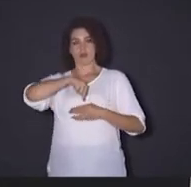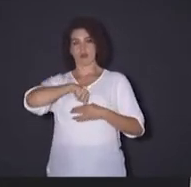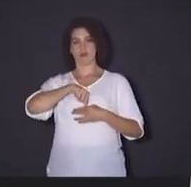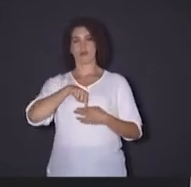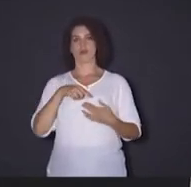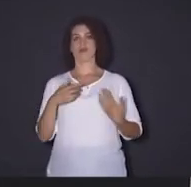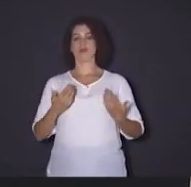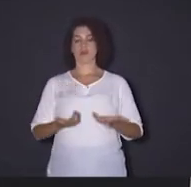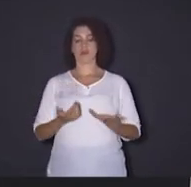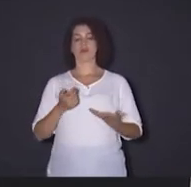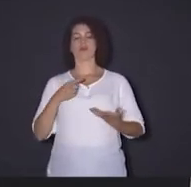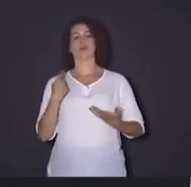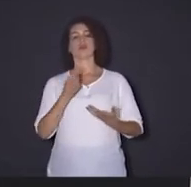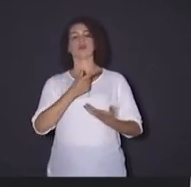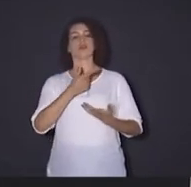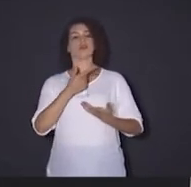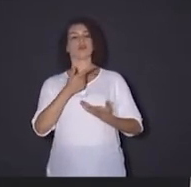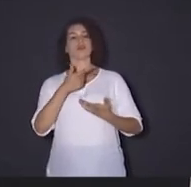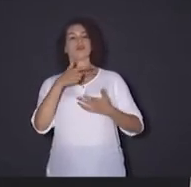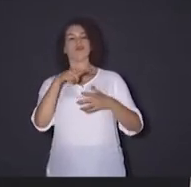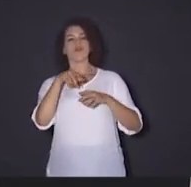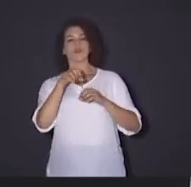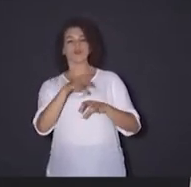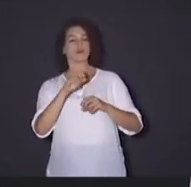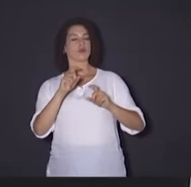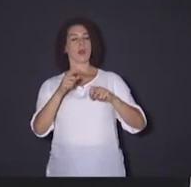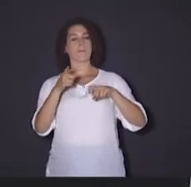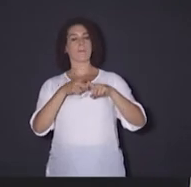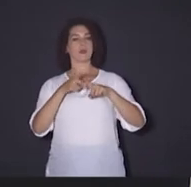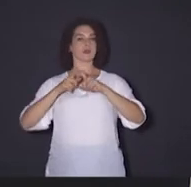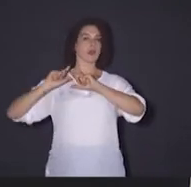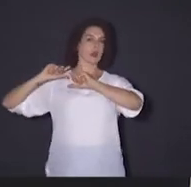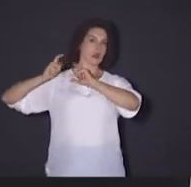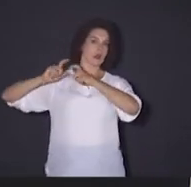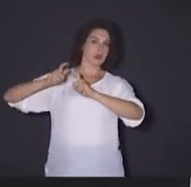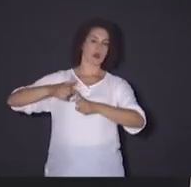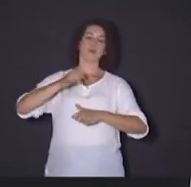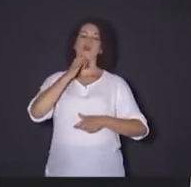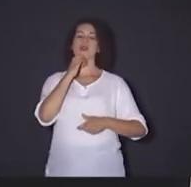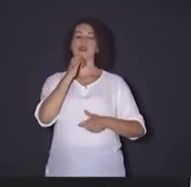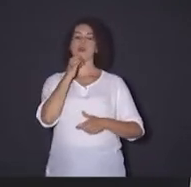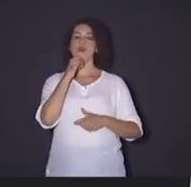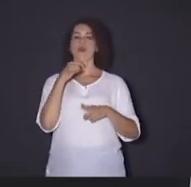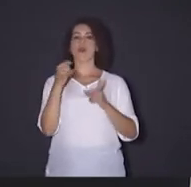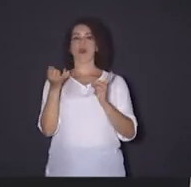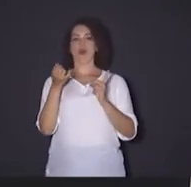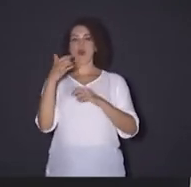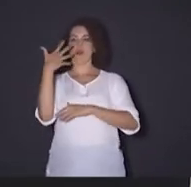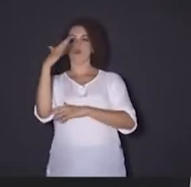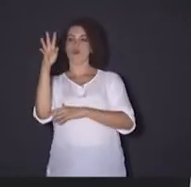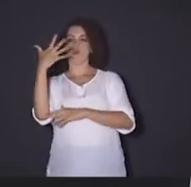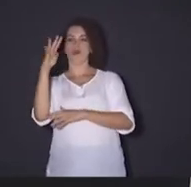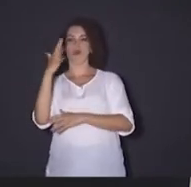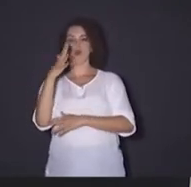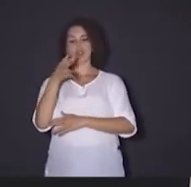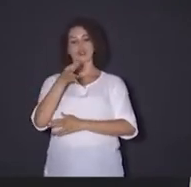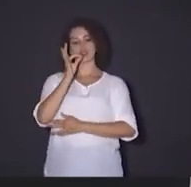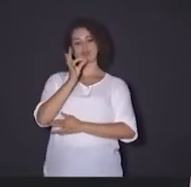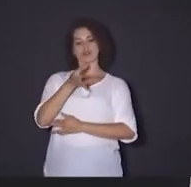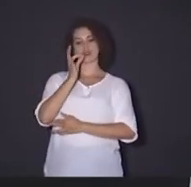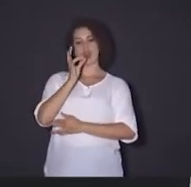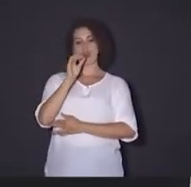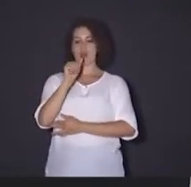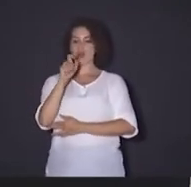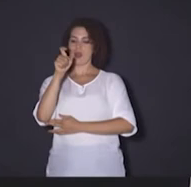com práticas de medicina tradicional folha chá axé trabalha com